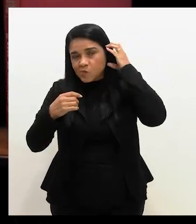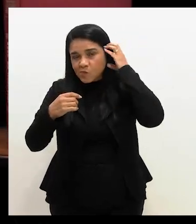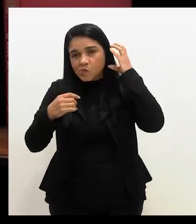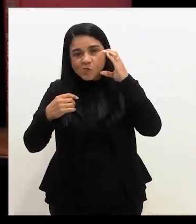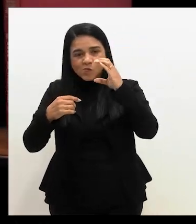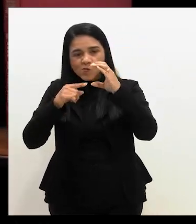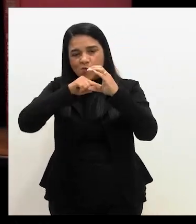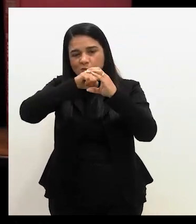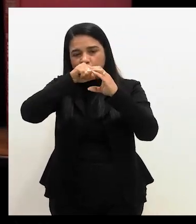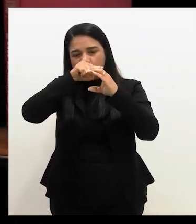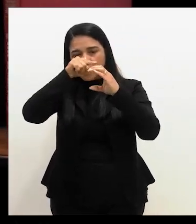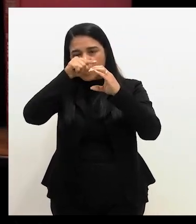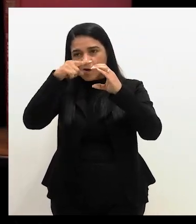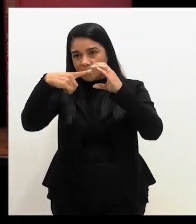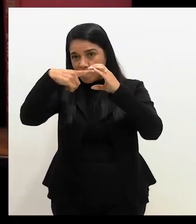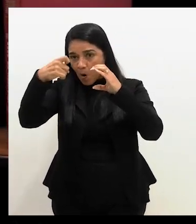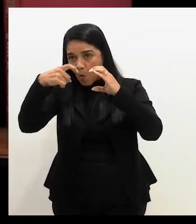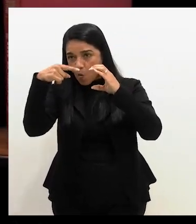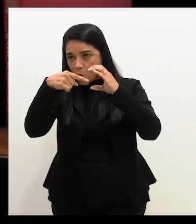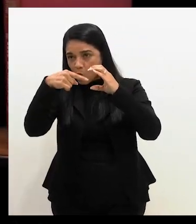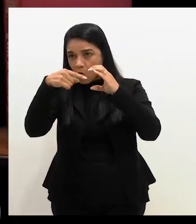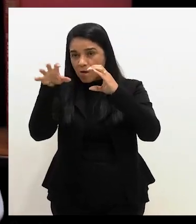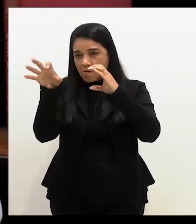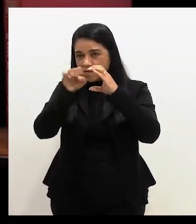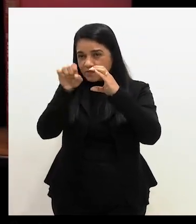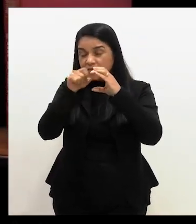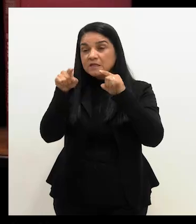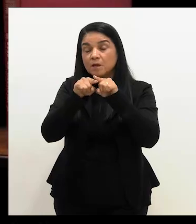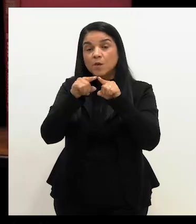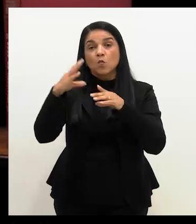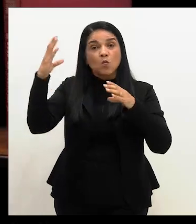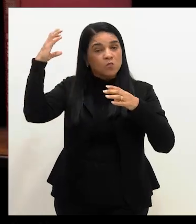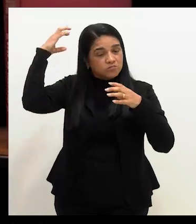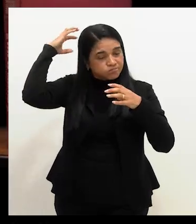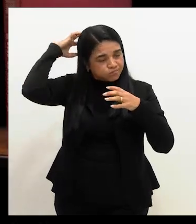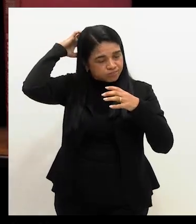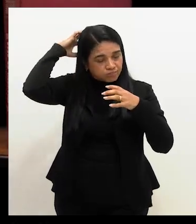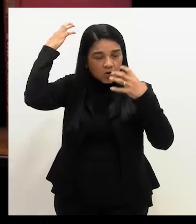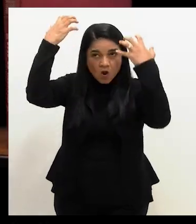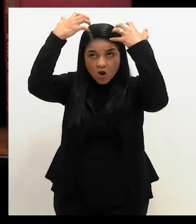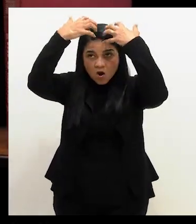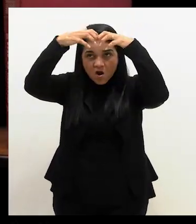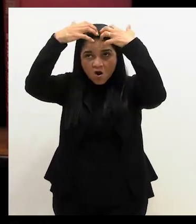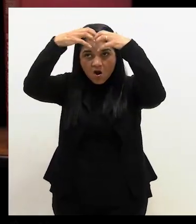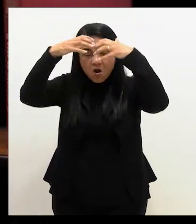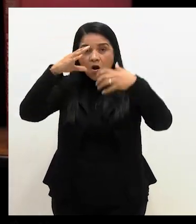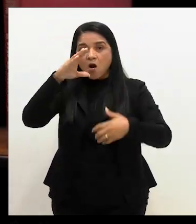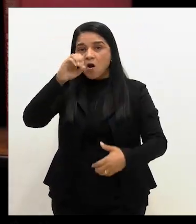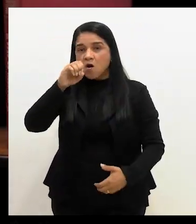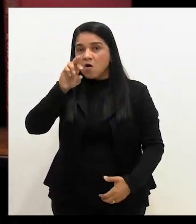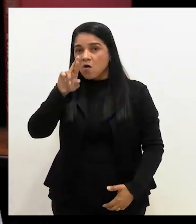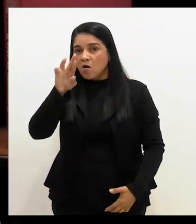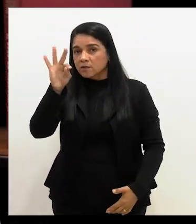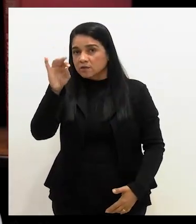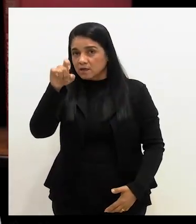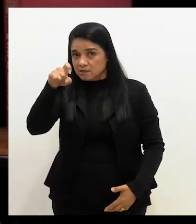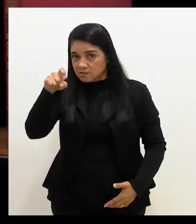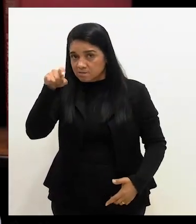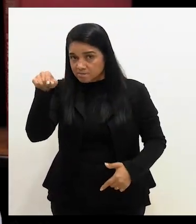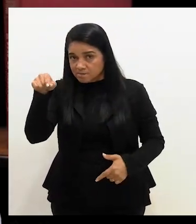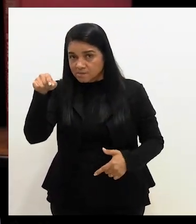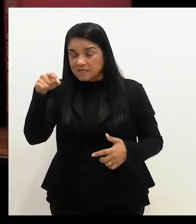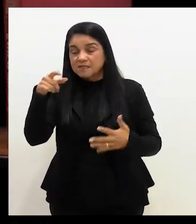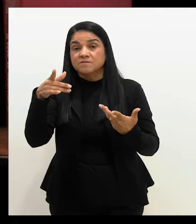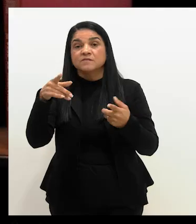vezes sons, e além disso, né, a gente tem a parte também de córtex auditivo, de audição cerebral. A gente tem